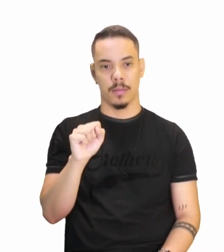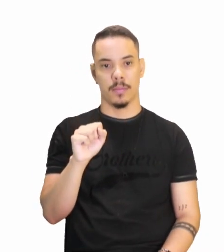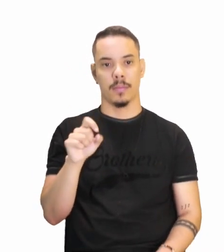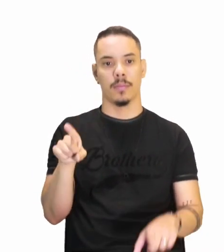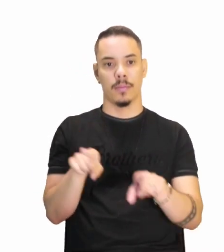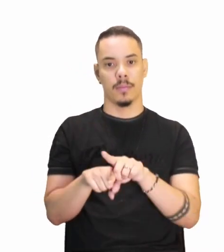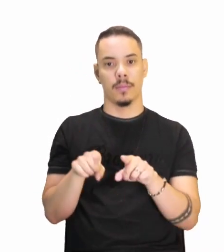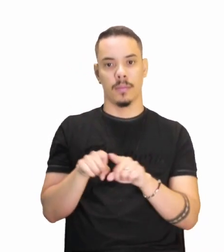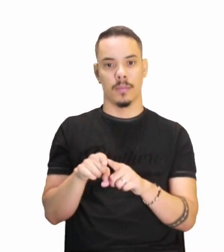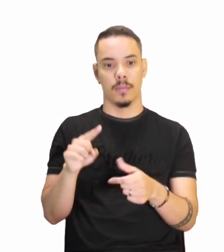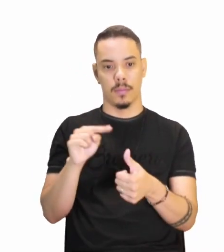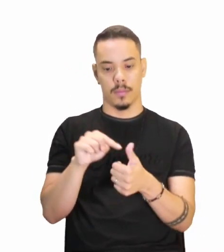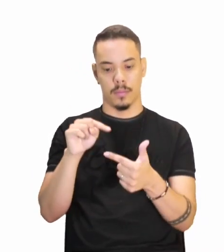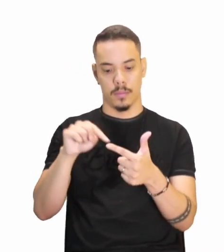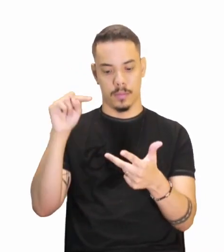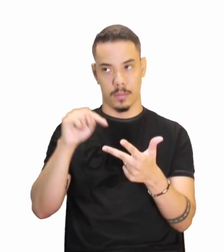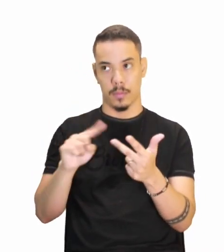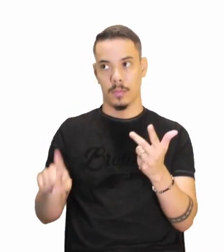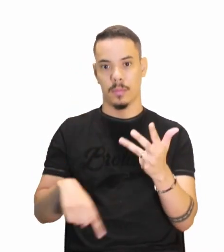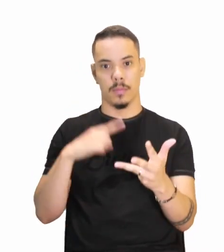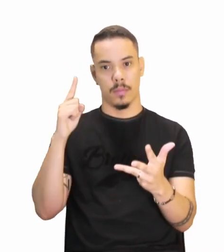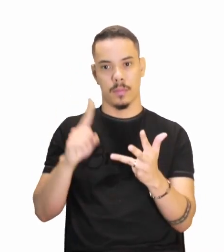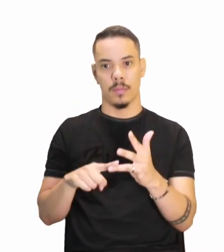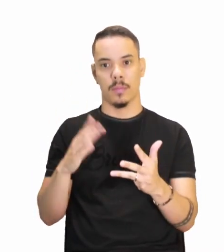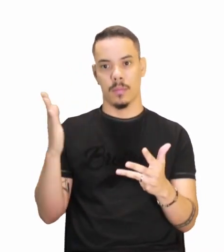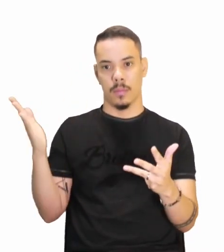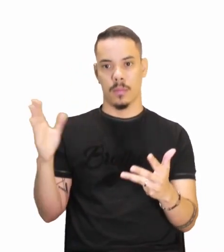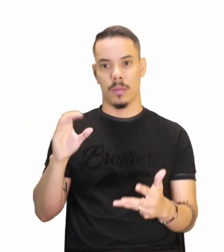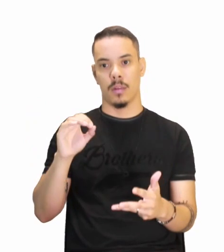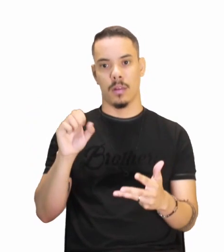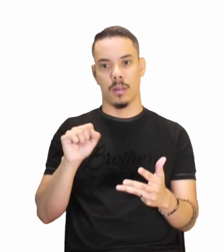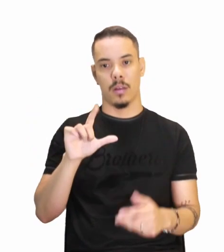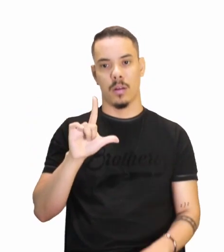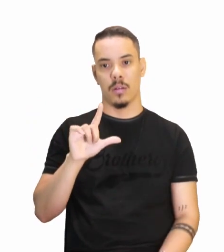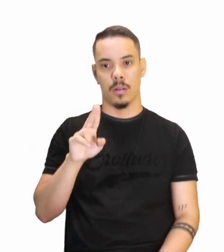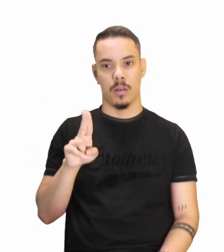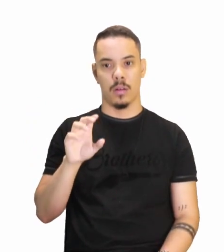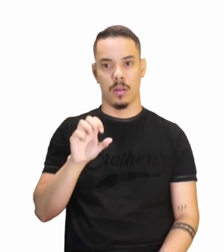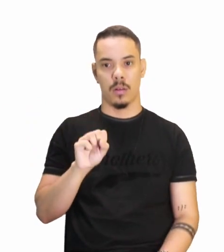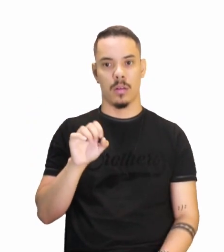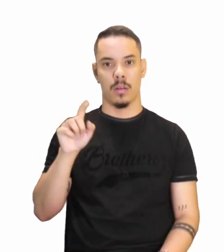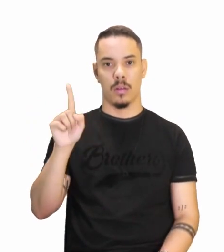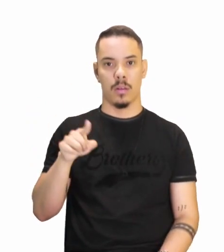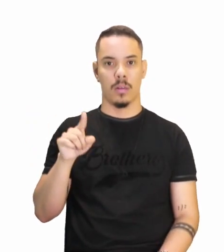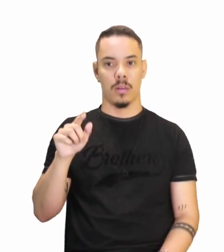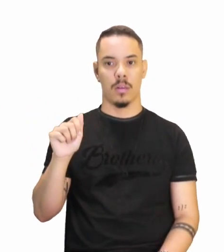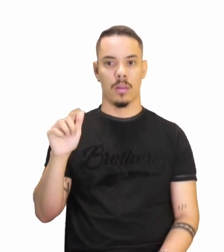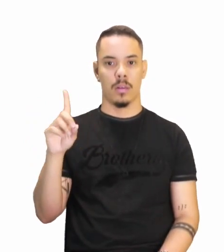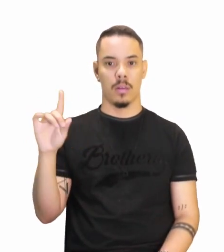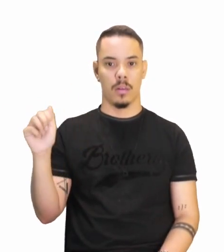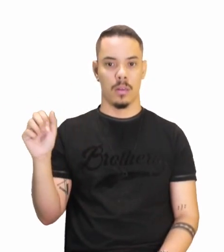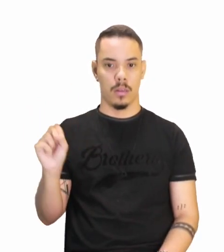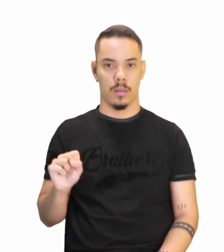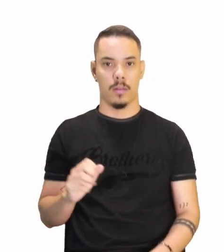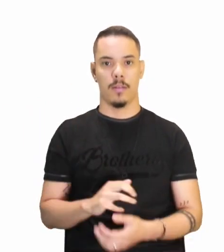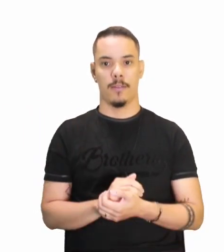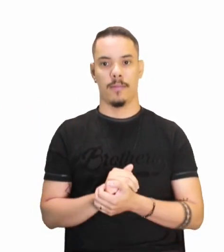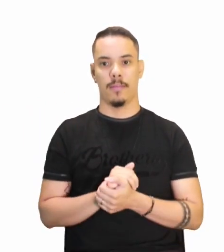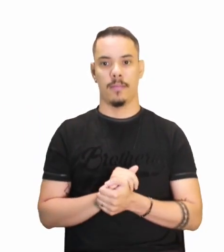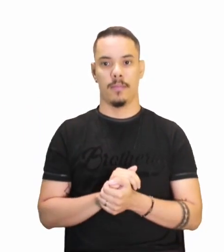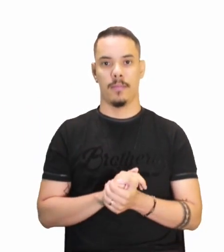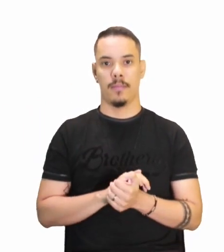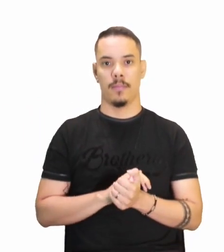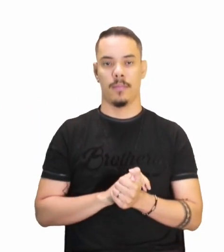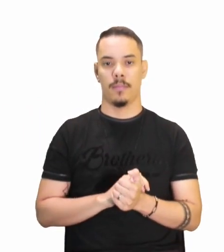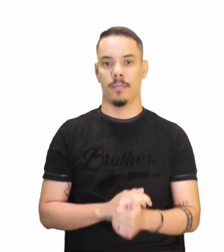Manuel Antônio de Almeida o Josias de Camões